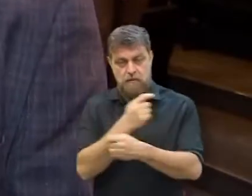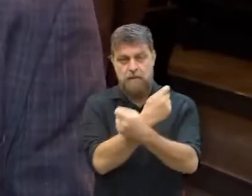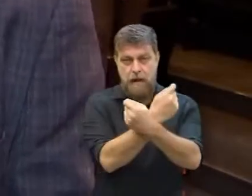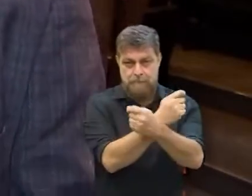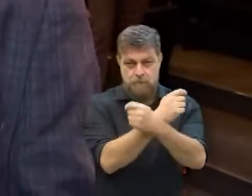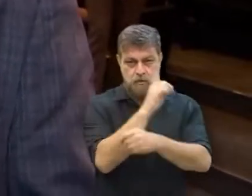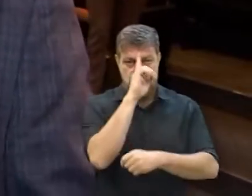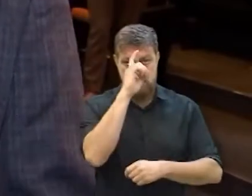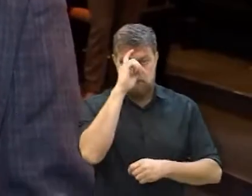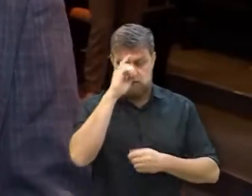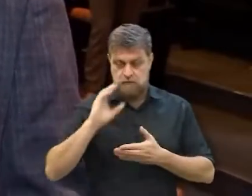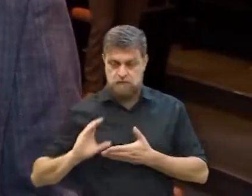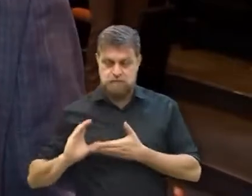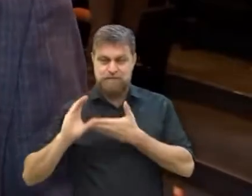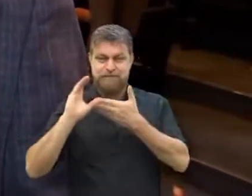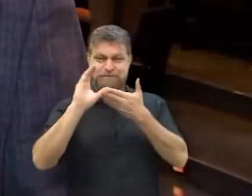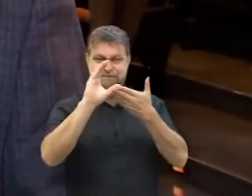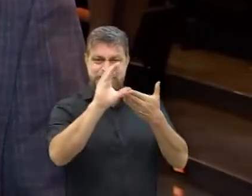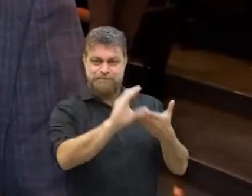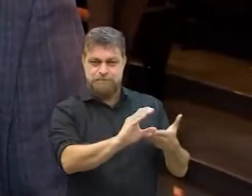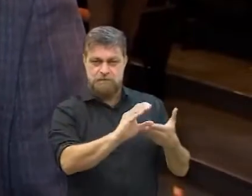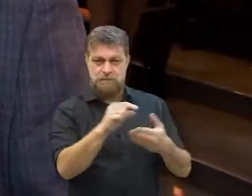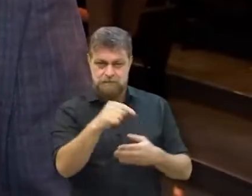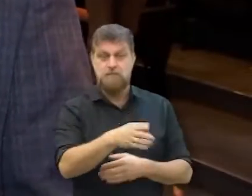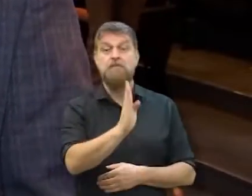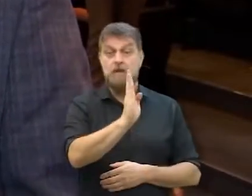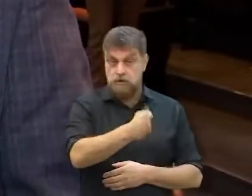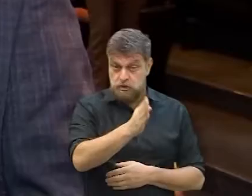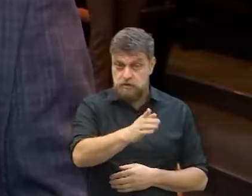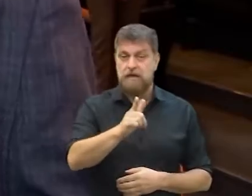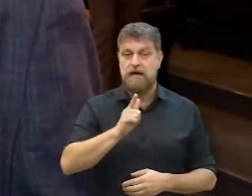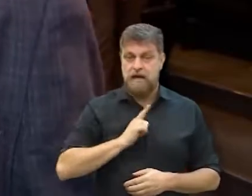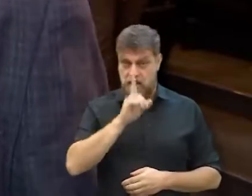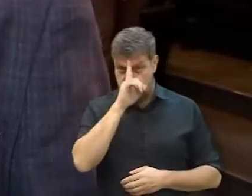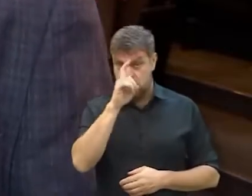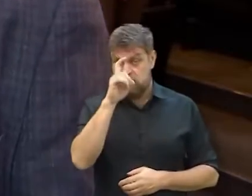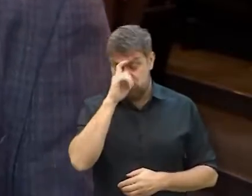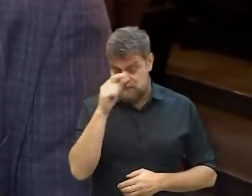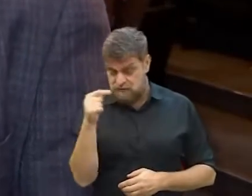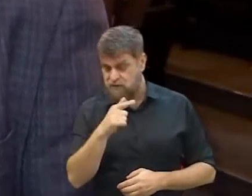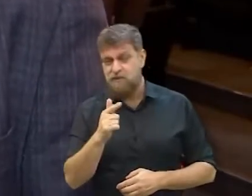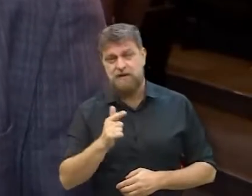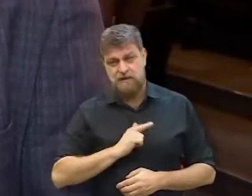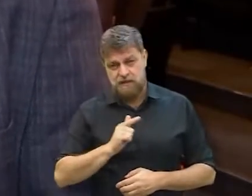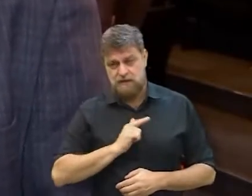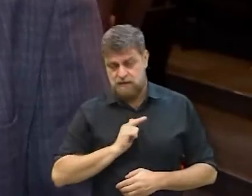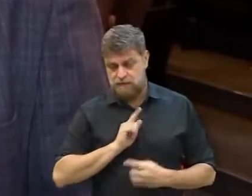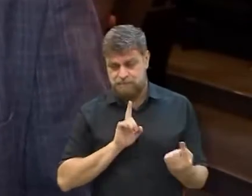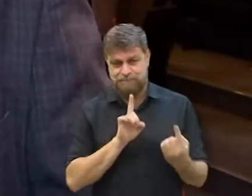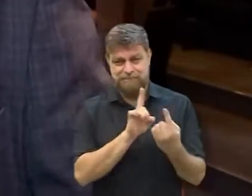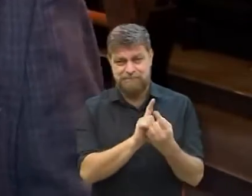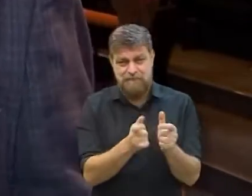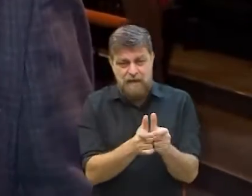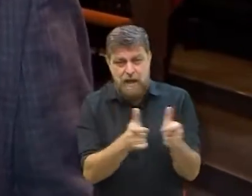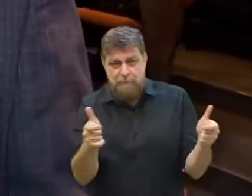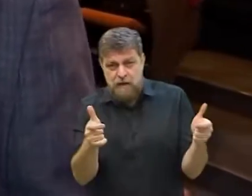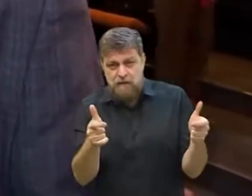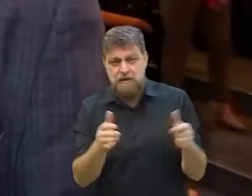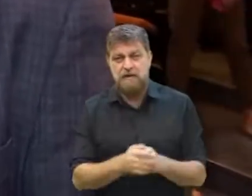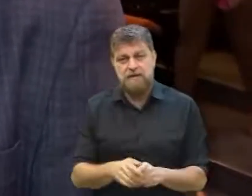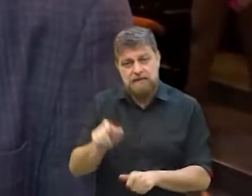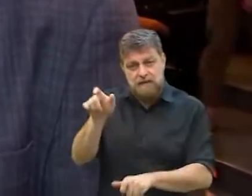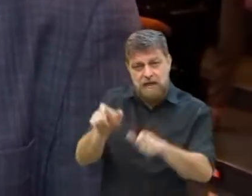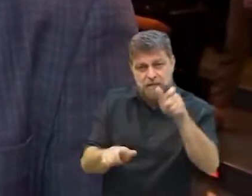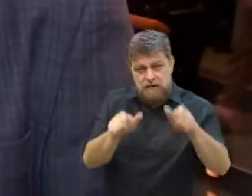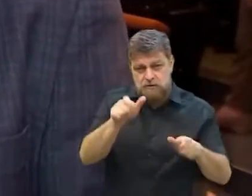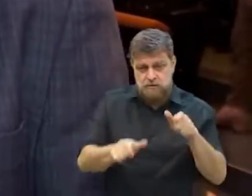para a PUC Campinas, para o Hospital Celso Pierro, que já é um hospital que atende a maioria